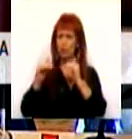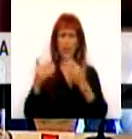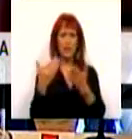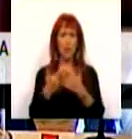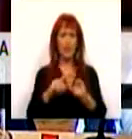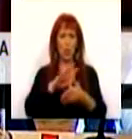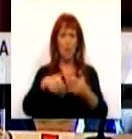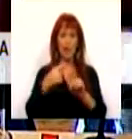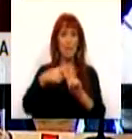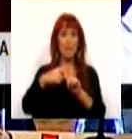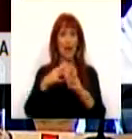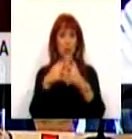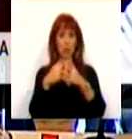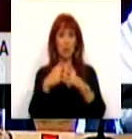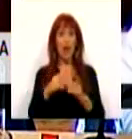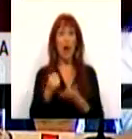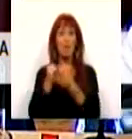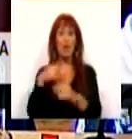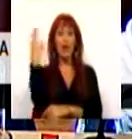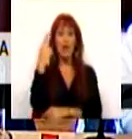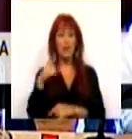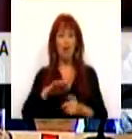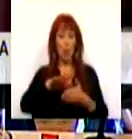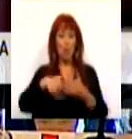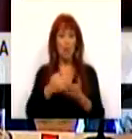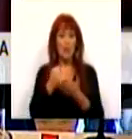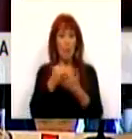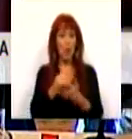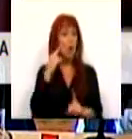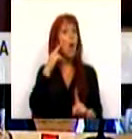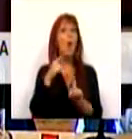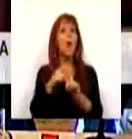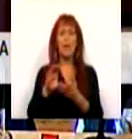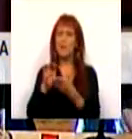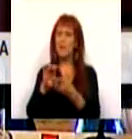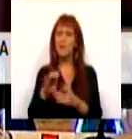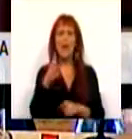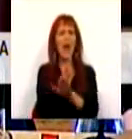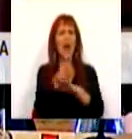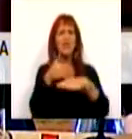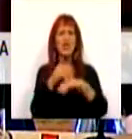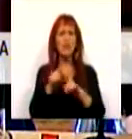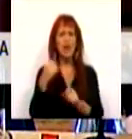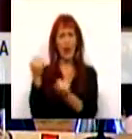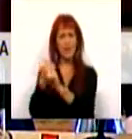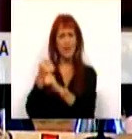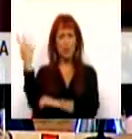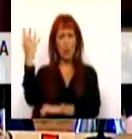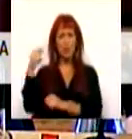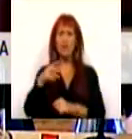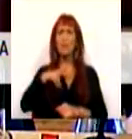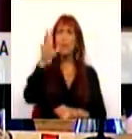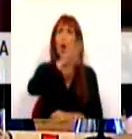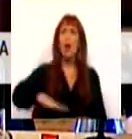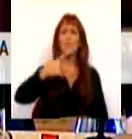o programa mais estruturante de apoio às artes. Este programa de apoio destina-se a financiar agentes e entidades culturais de todo o